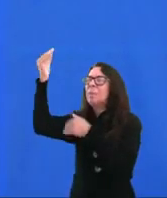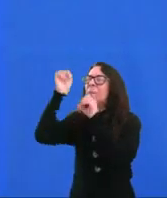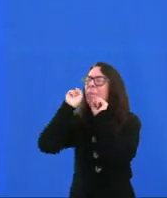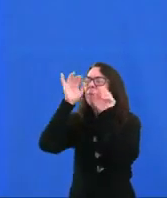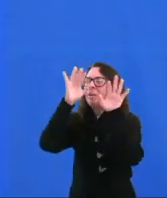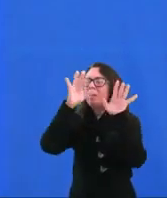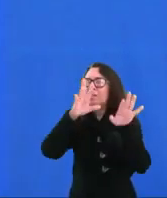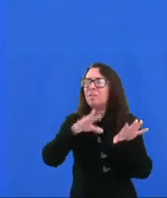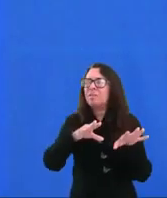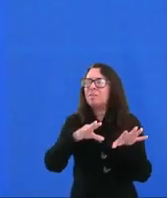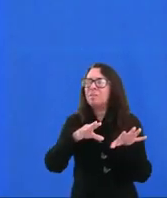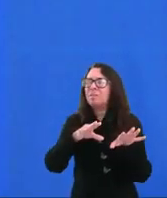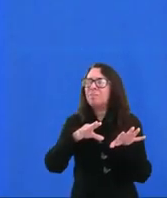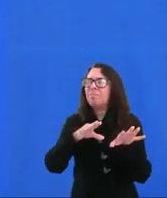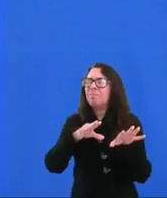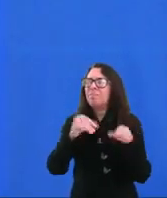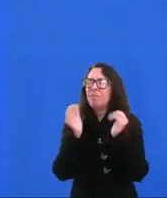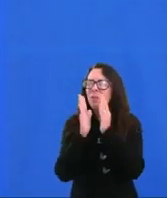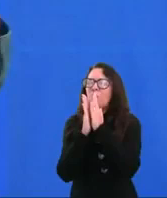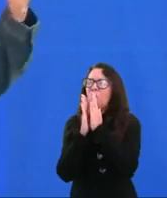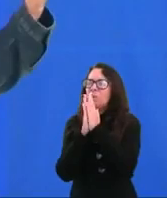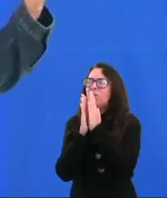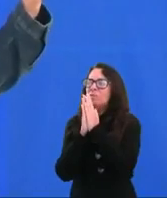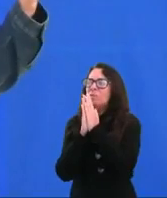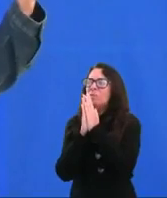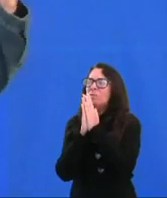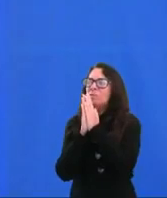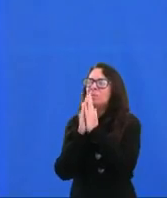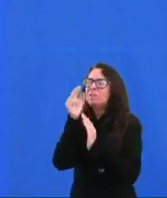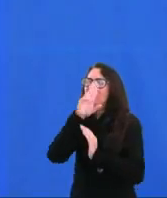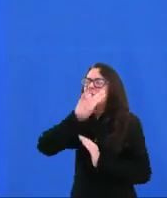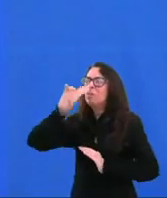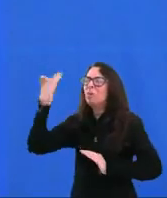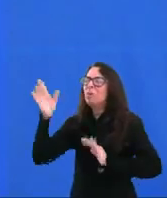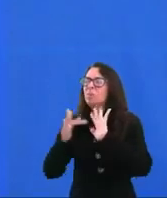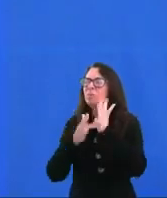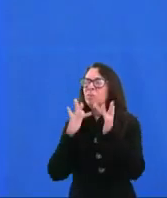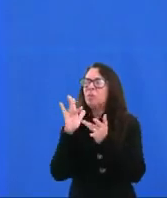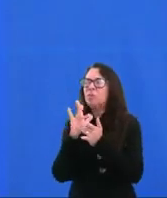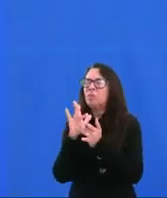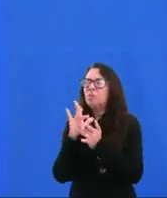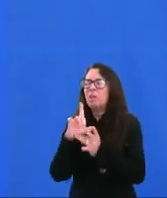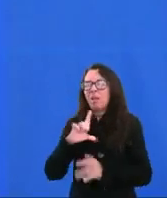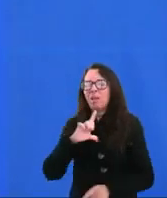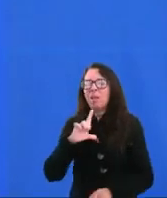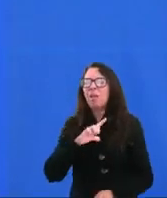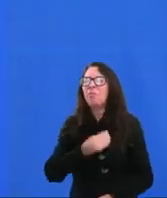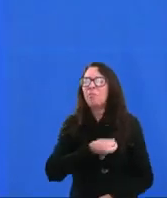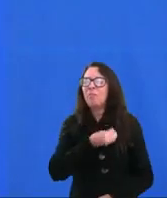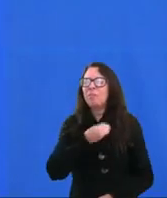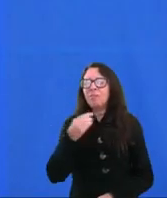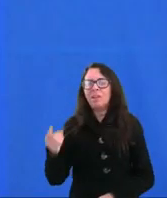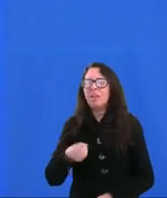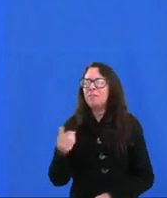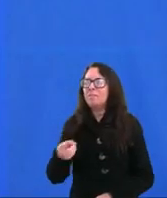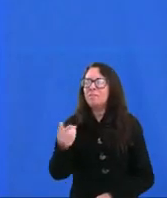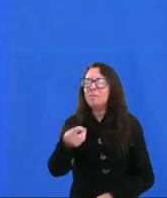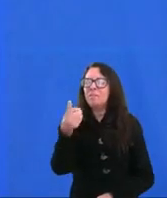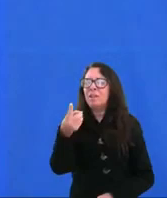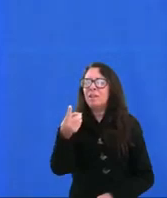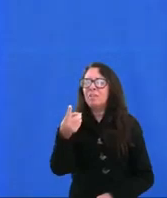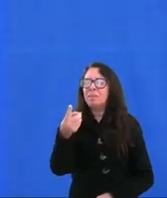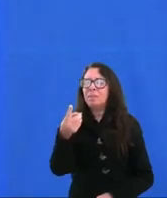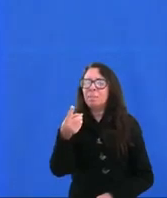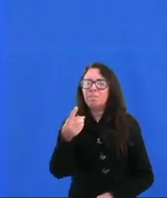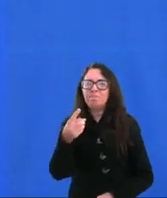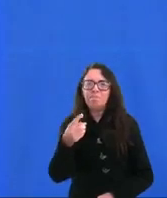ouvintes. Essa é a oração que eu faço, ó Pai. No nome santo do teu Filho amado Jesus, que vive e reina para todos sempre. E todos devemos